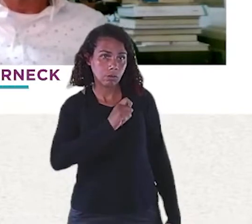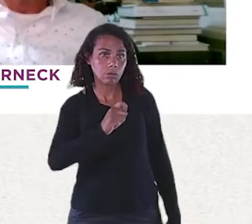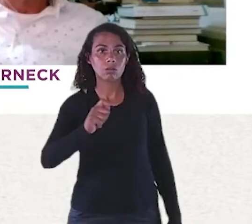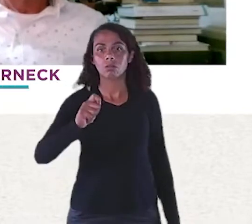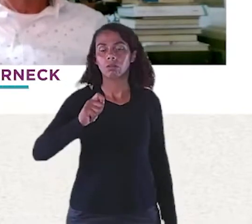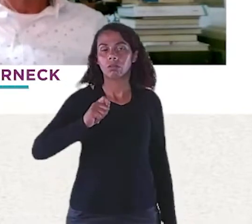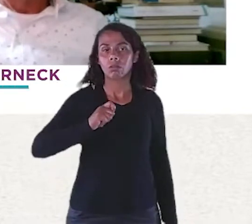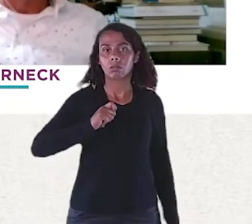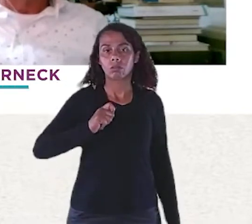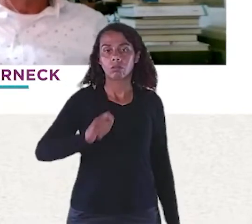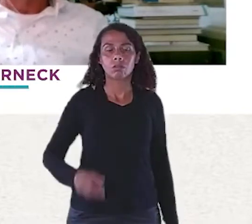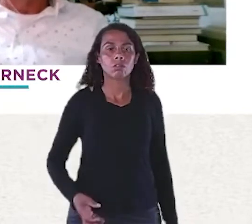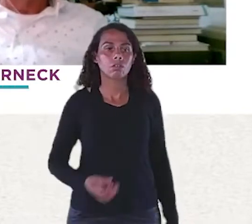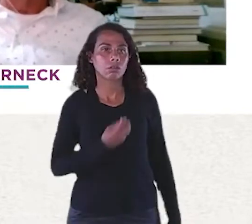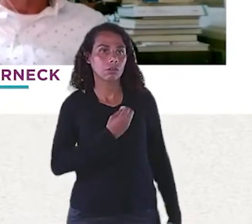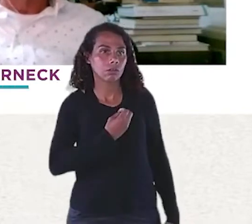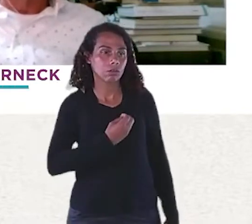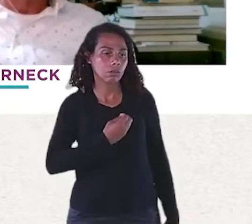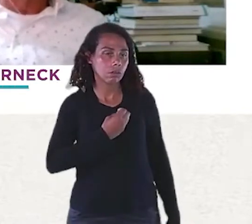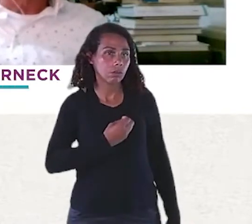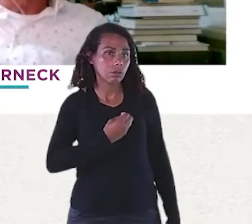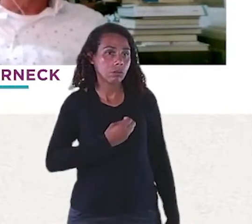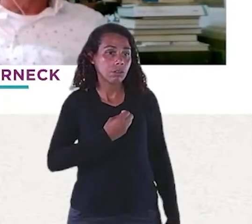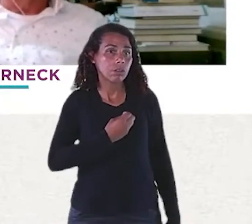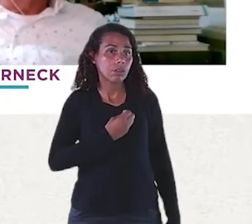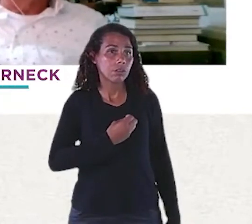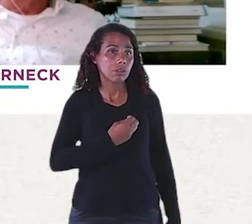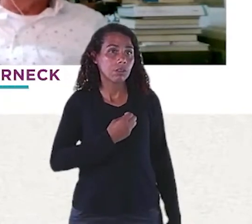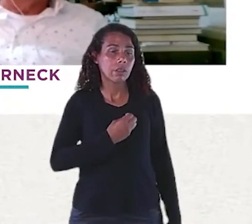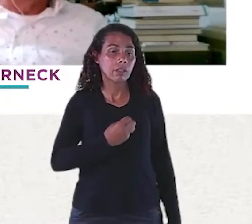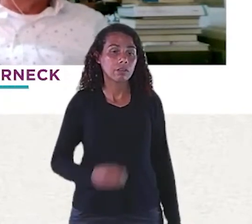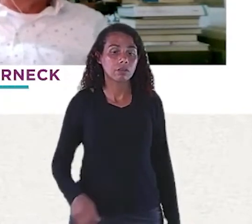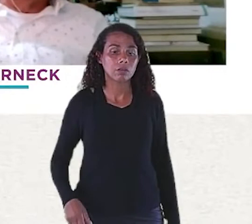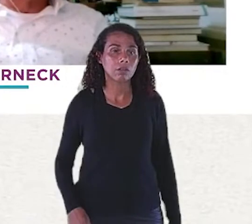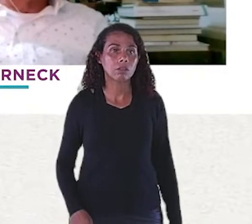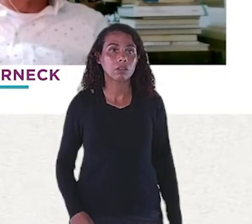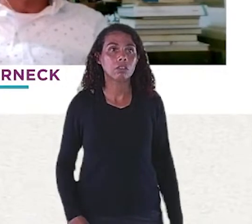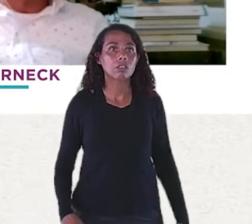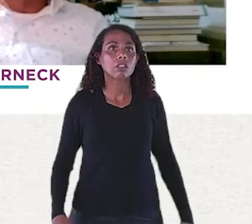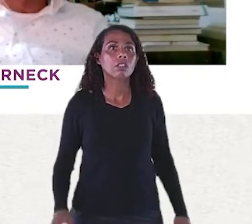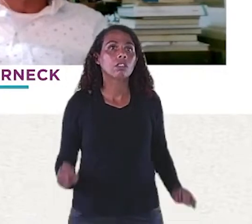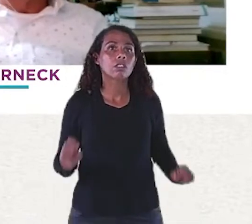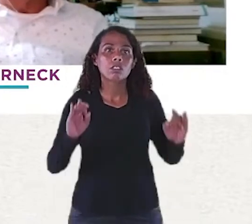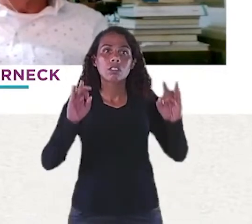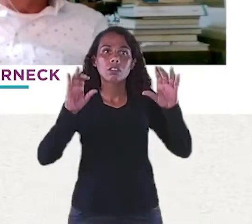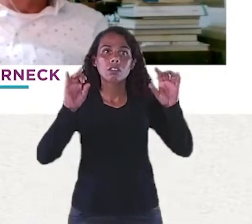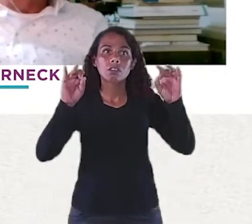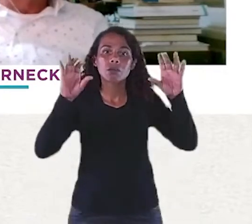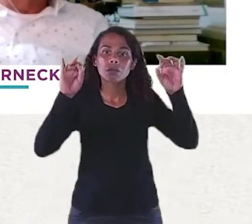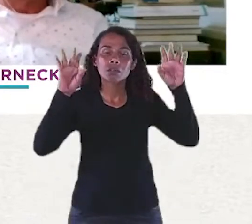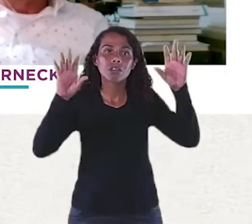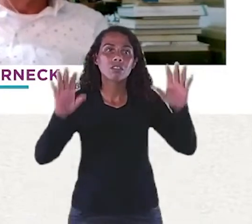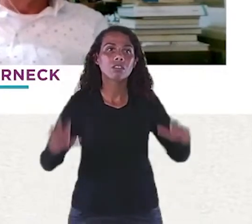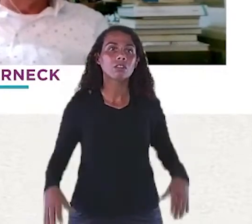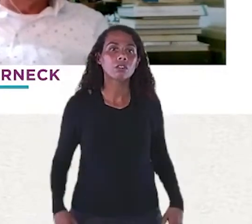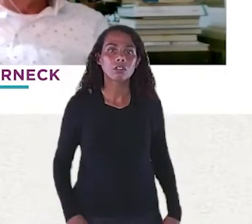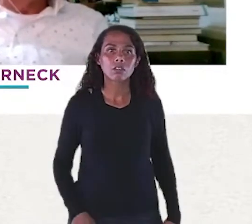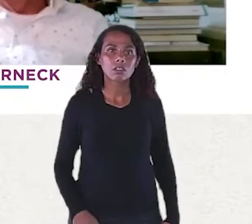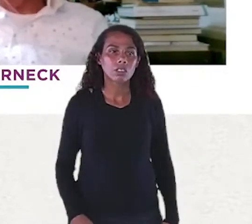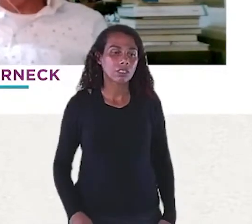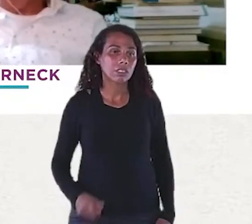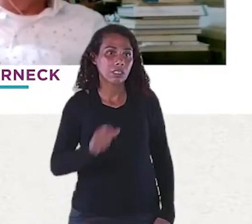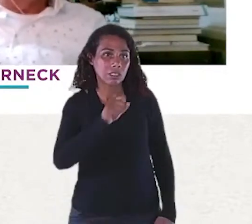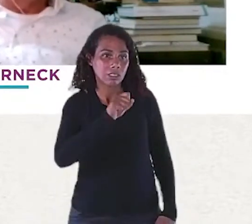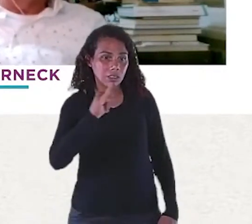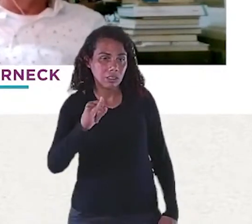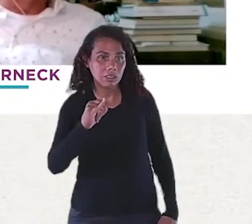você pode saber, a obra do cara é menor do que ele, sabe? E Drummond, a obra dele, ao mesmo